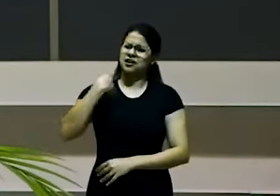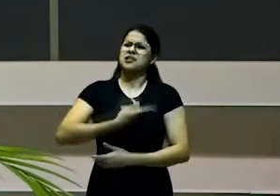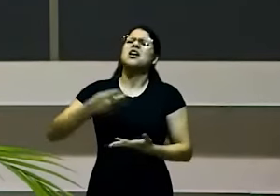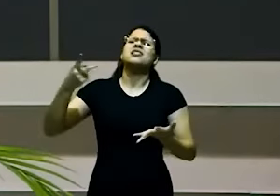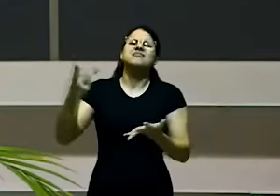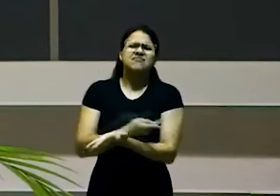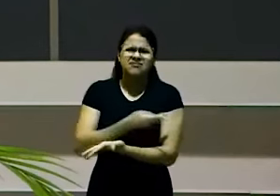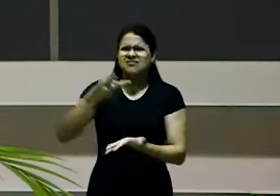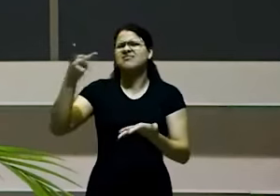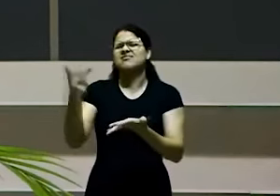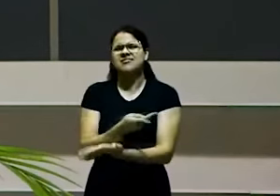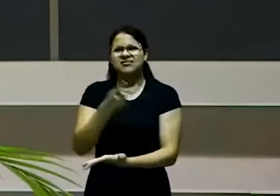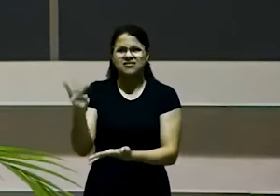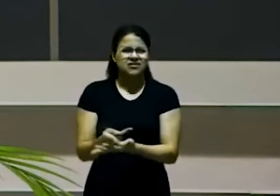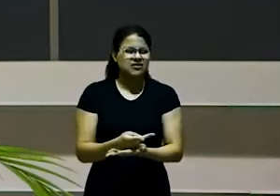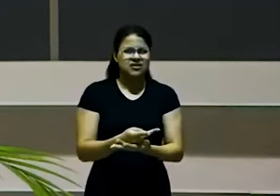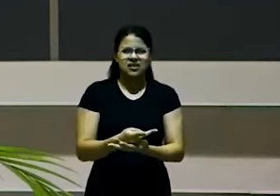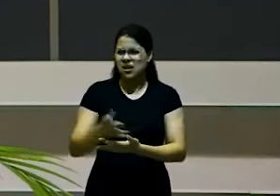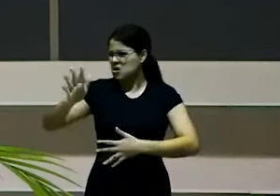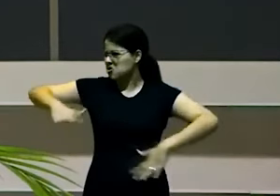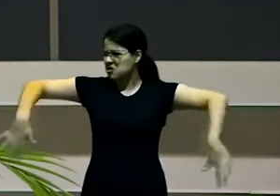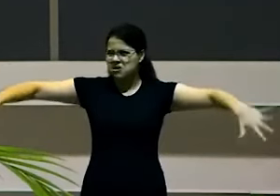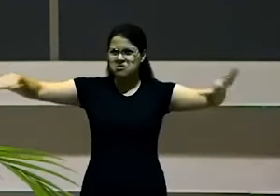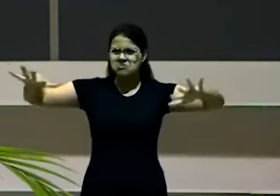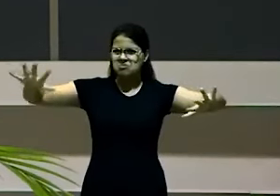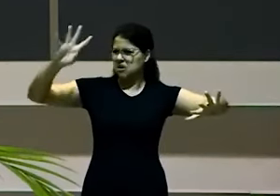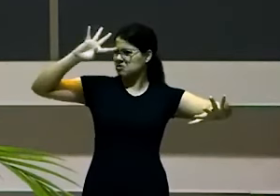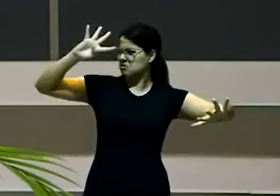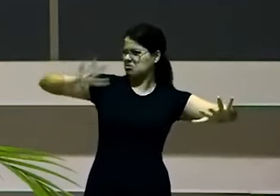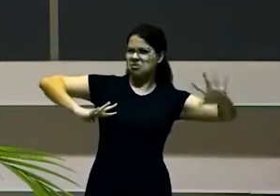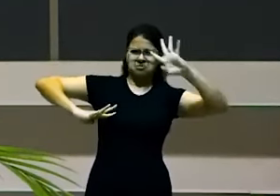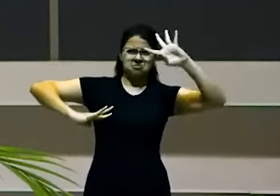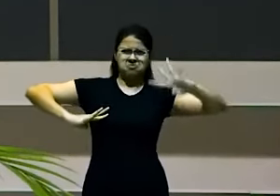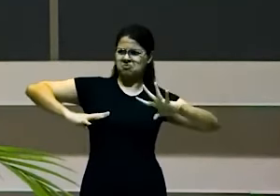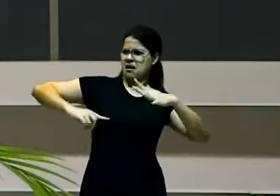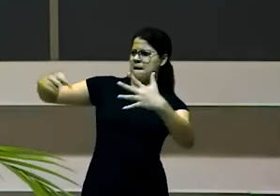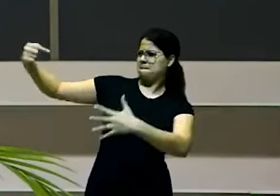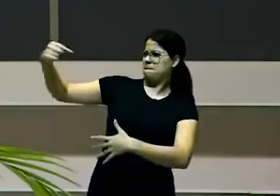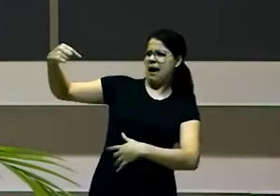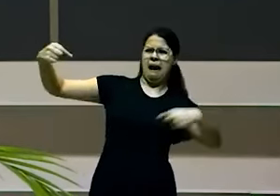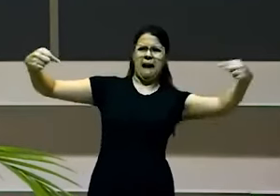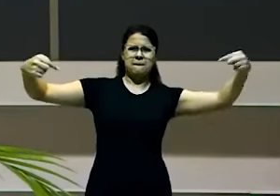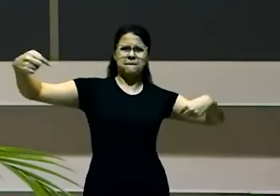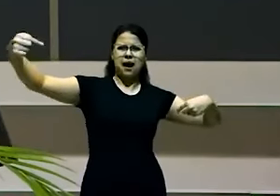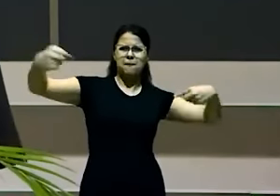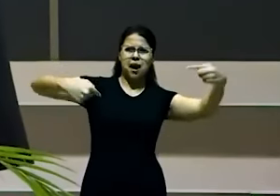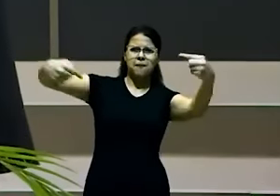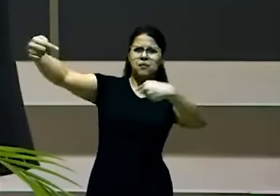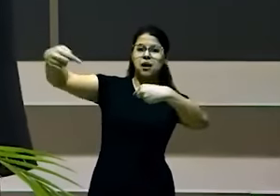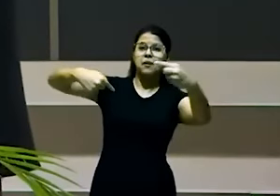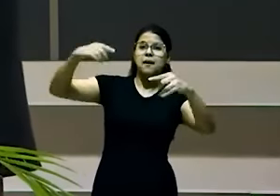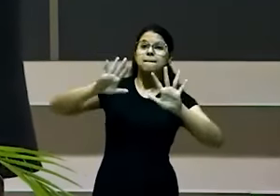erra Talvez o resto do mundo condene aponte julgue mas tem um que é por nós que